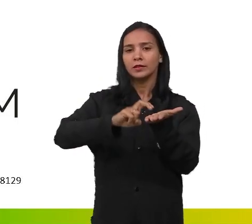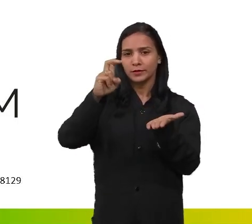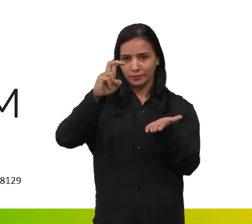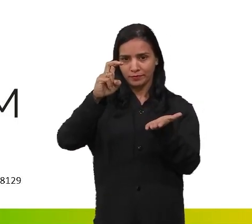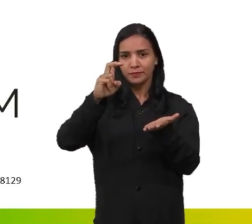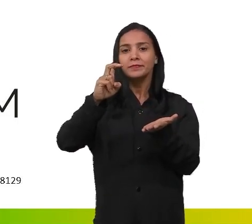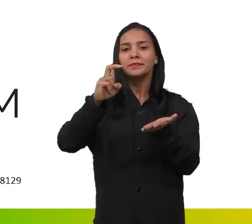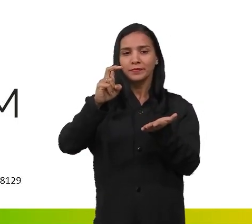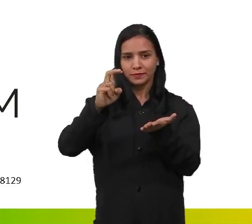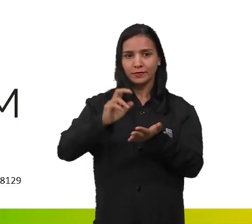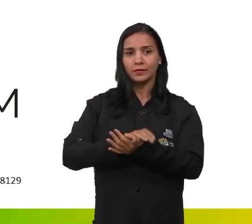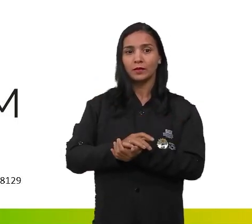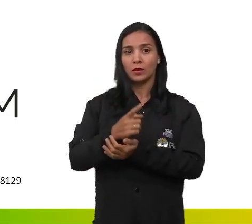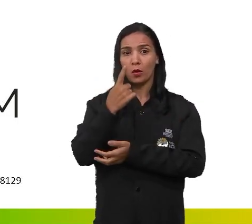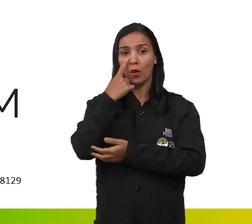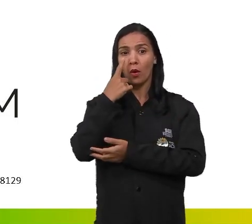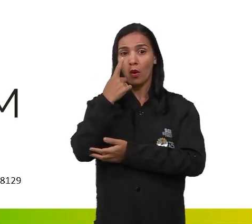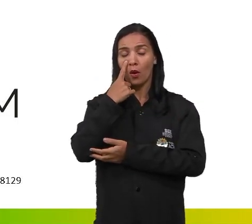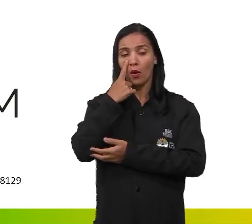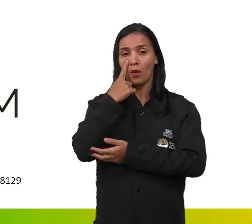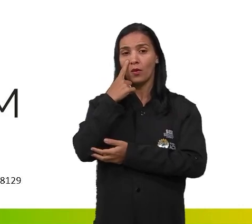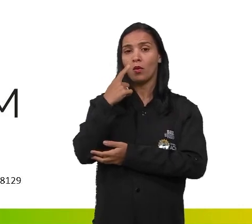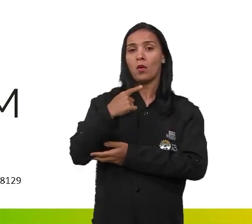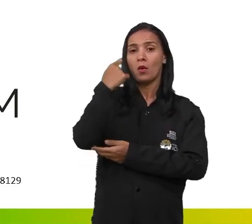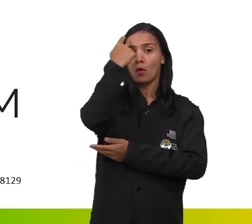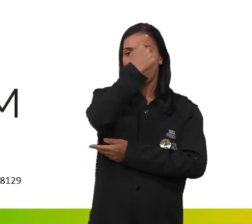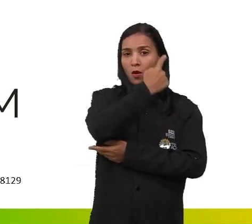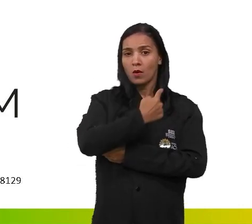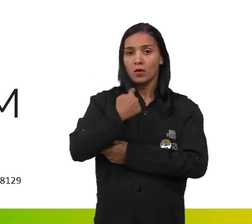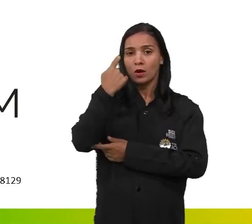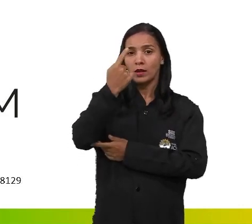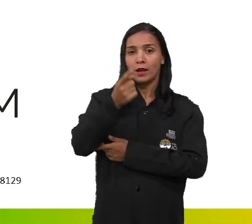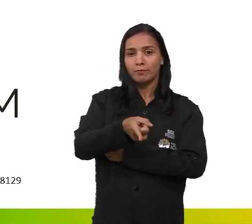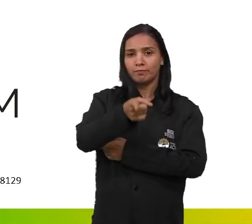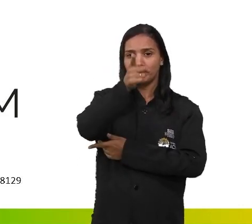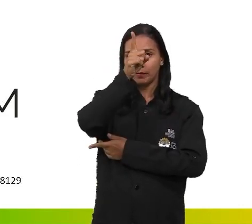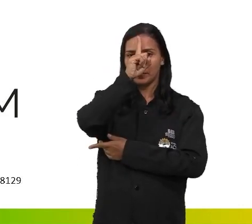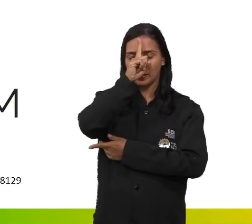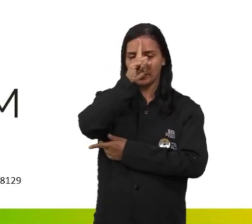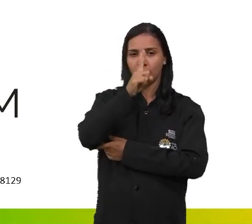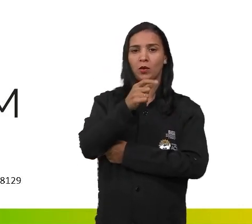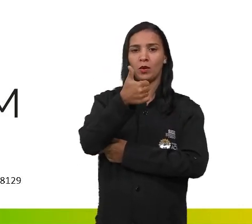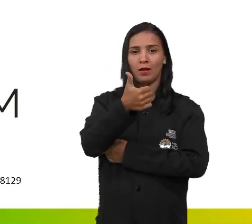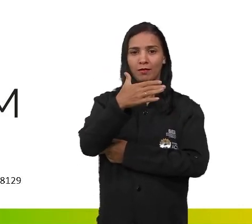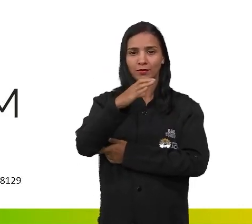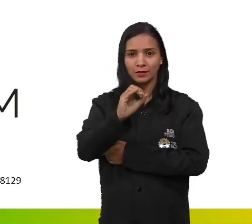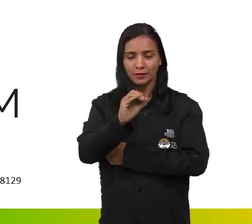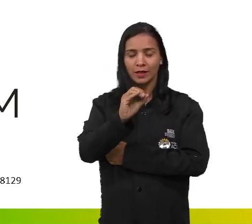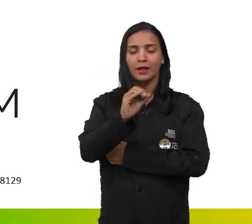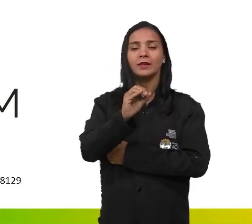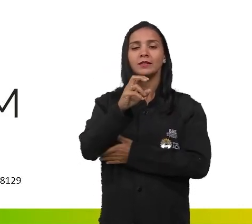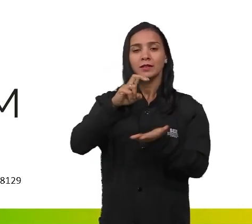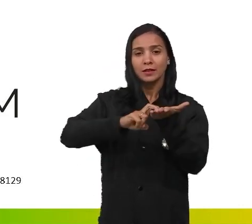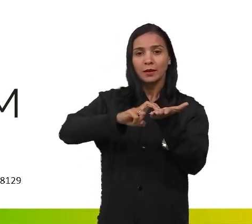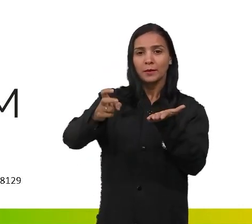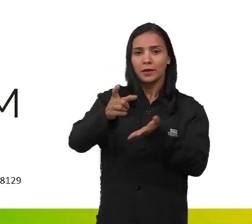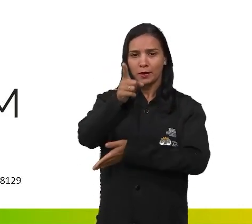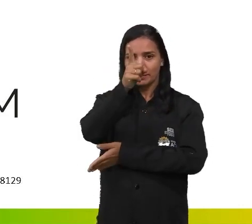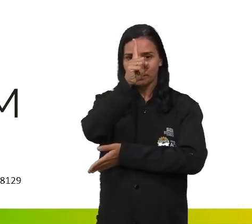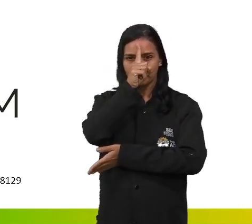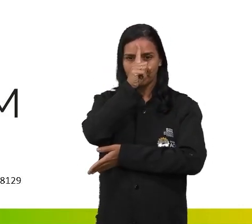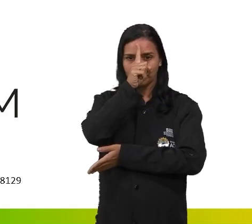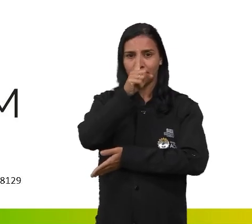que esse horário aqui é em ponto, tudo bem? 10 horas em ponto. Então, nós vamos utilizar o at.